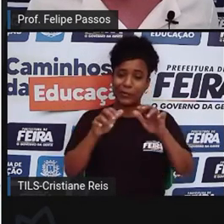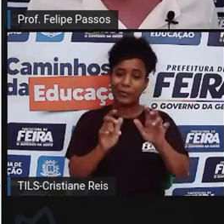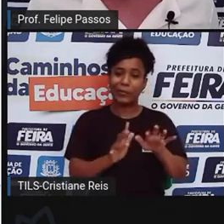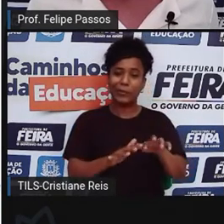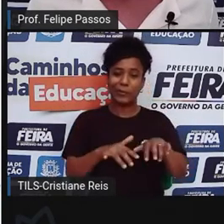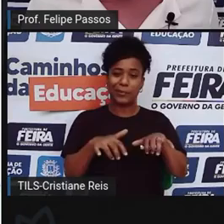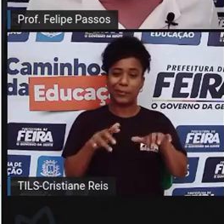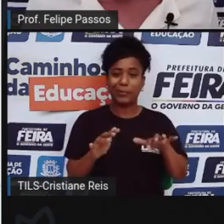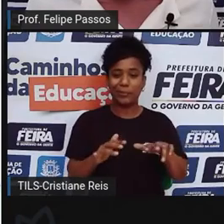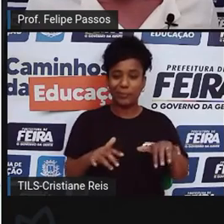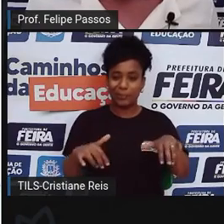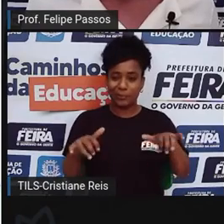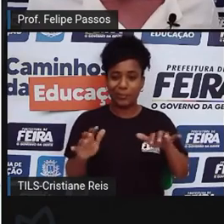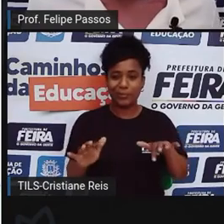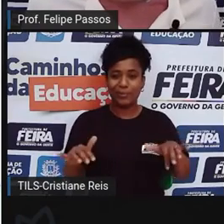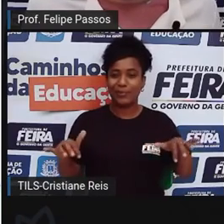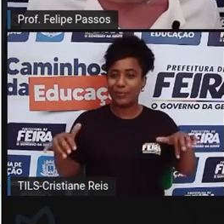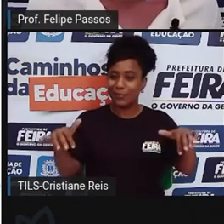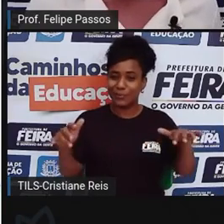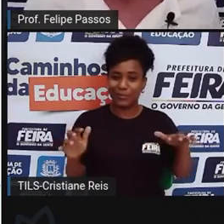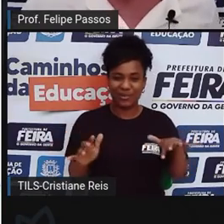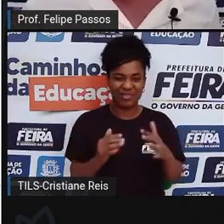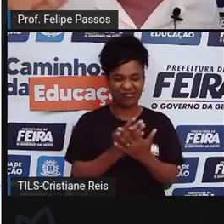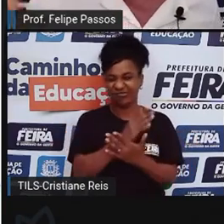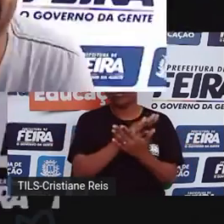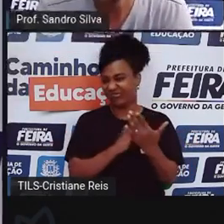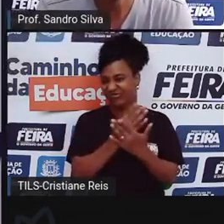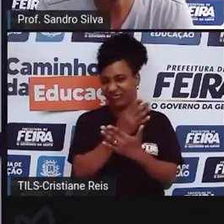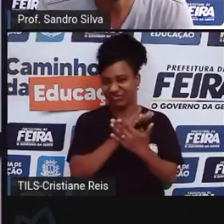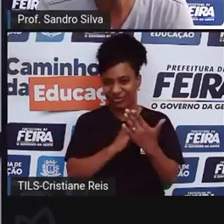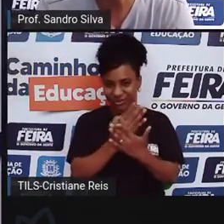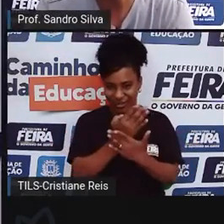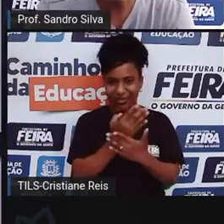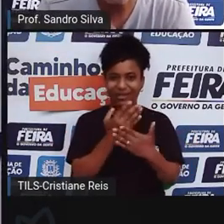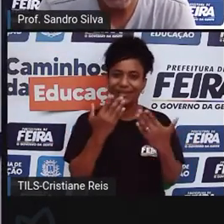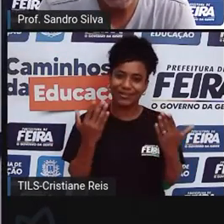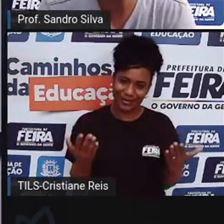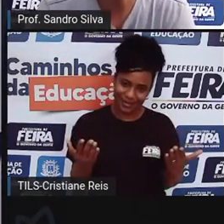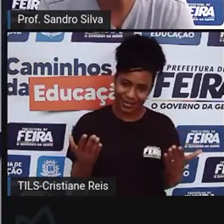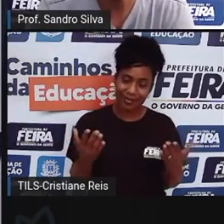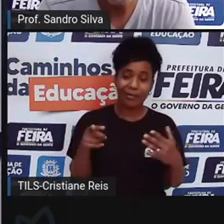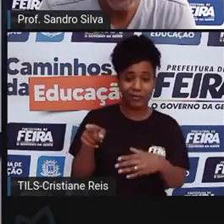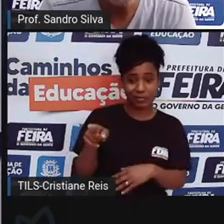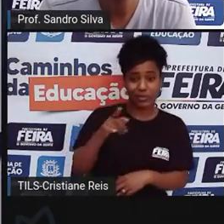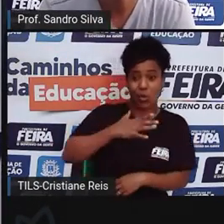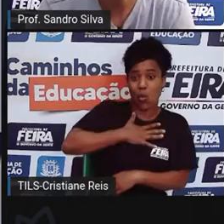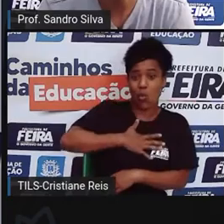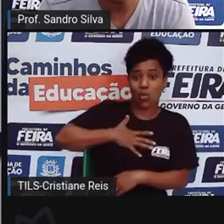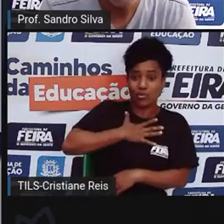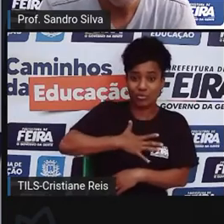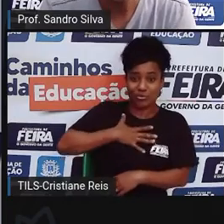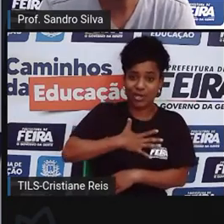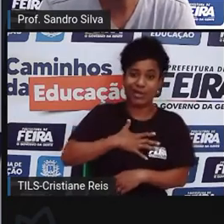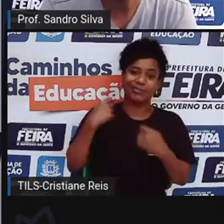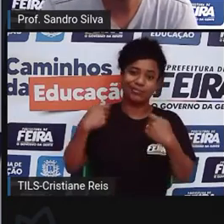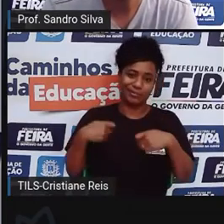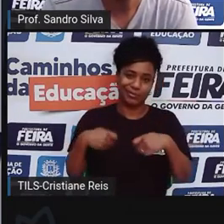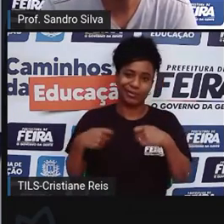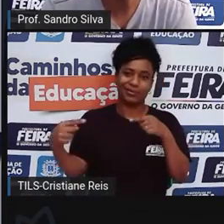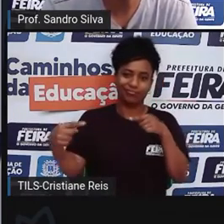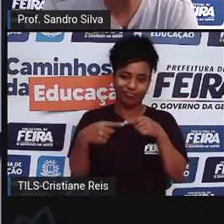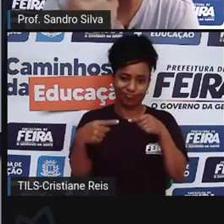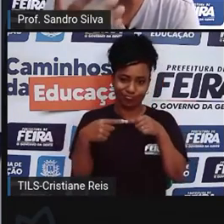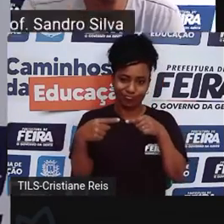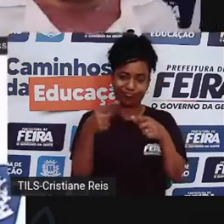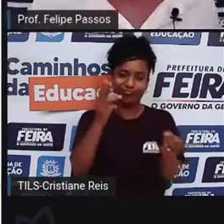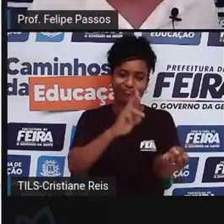saco. Vai depender muito também do ouvinte, né? Do paciente que está sendo acompanhado.